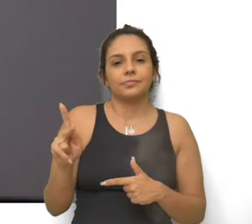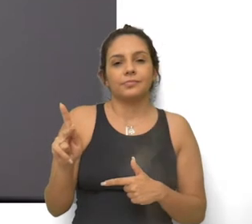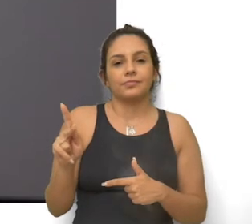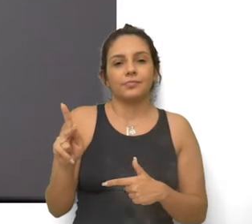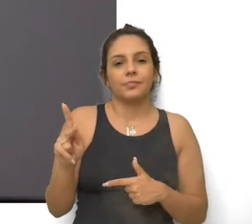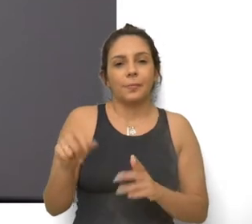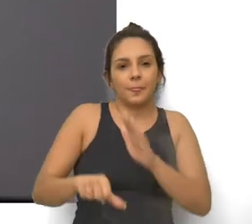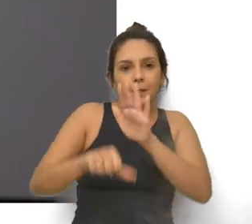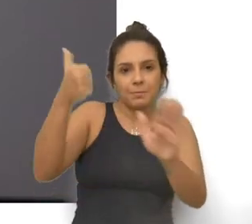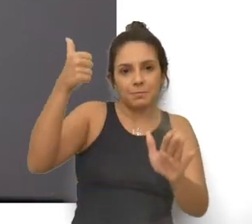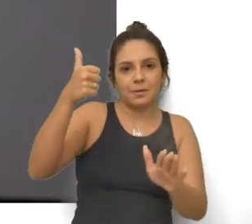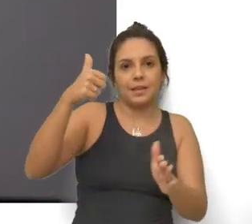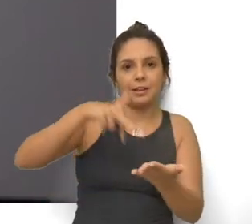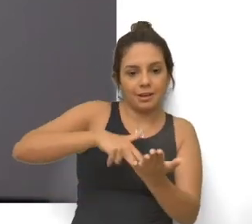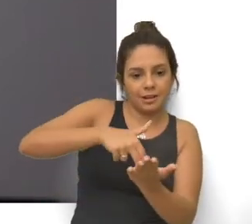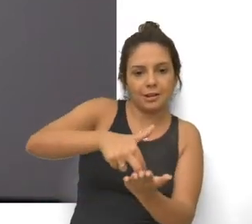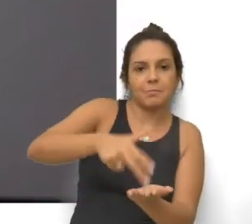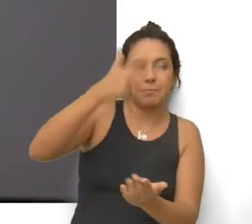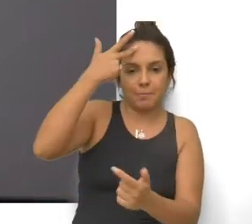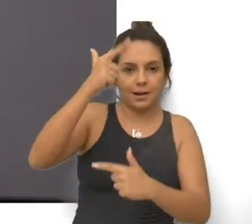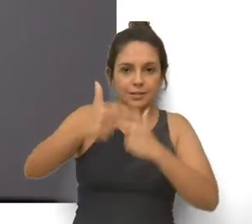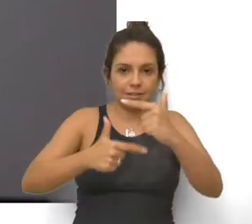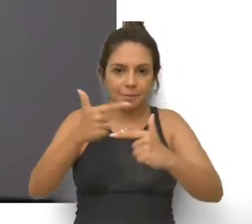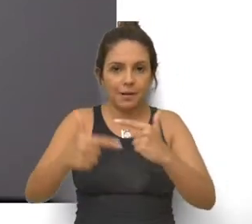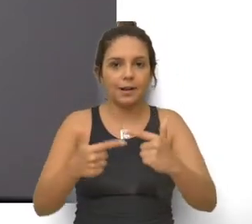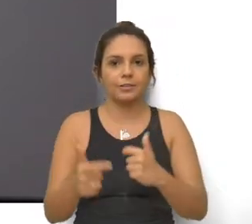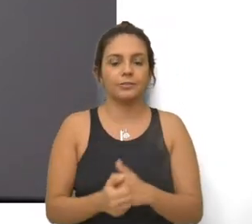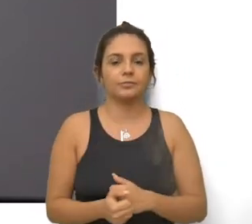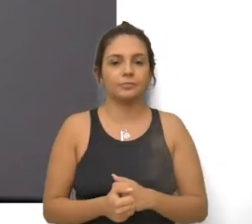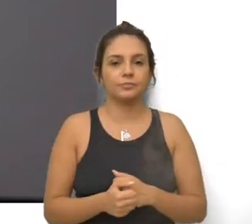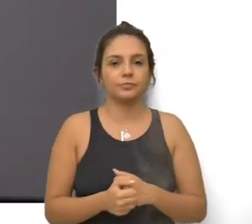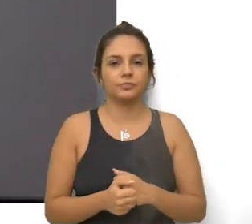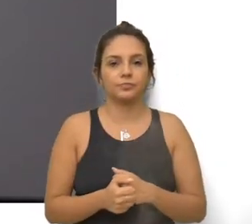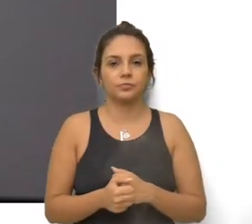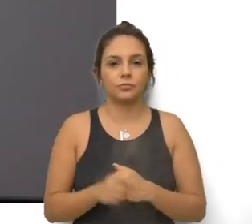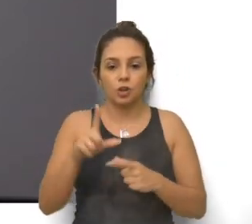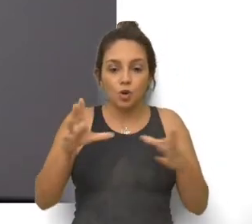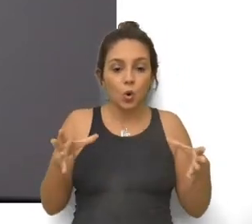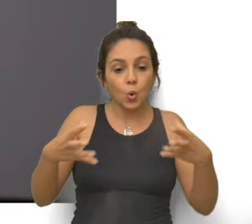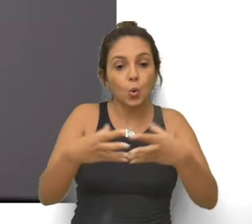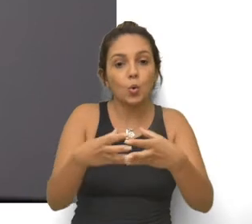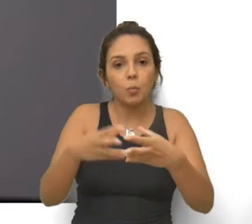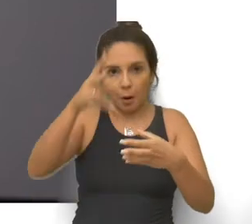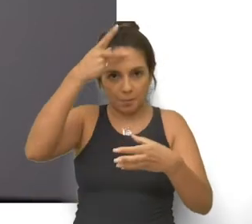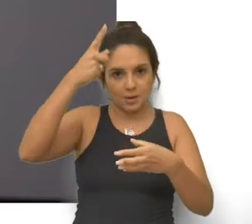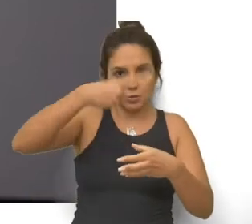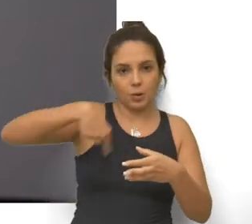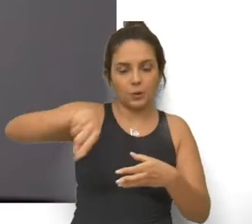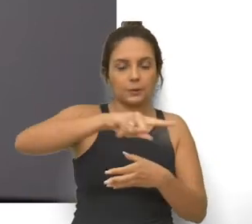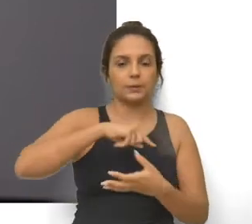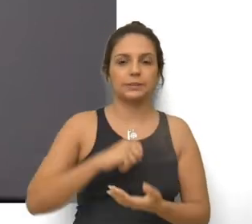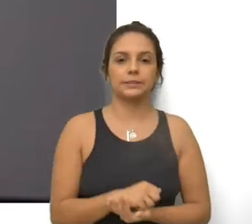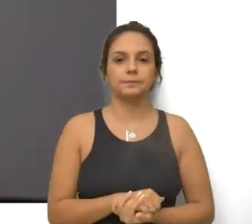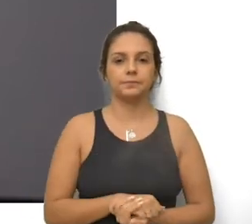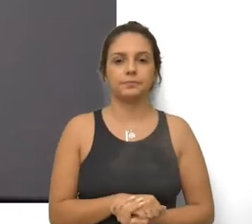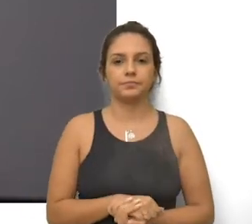É o primeiro passo para um trabalho que é coletivo, né?